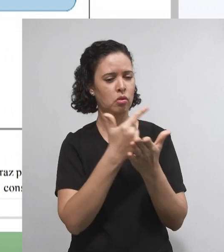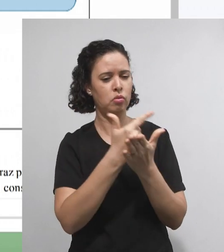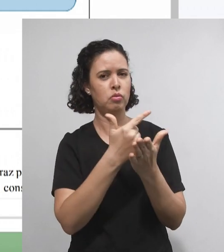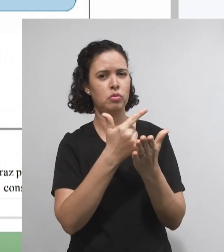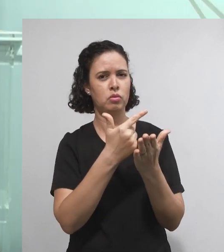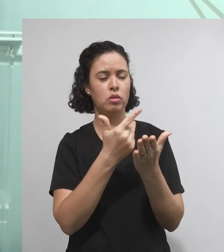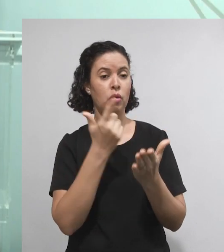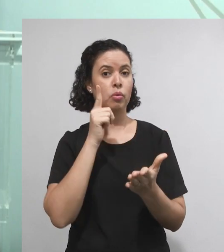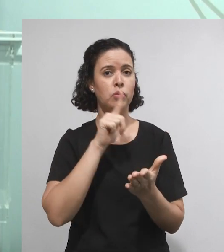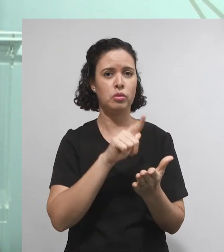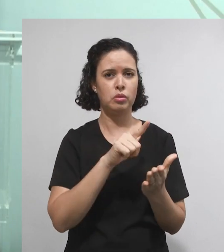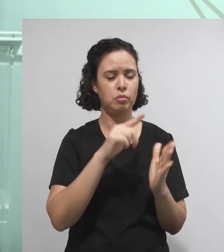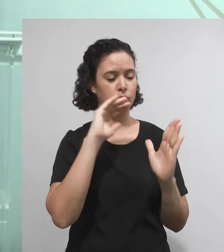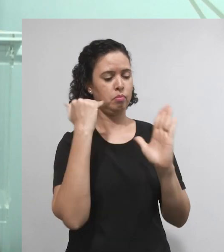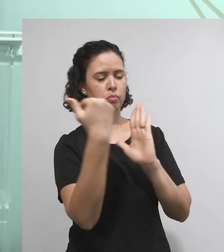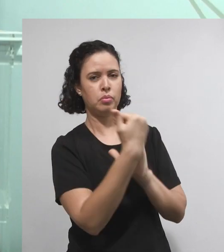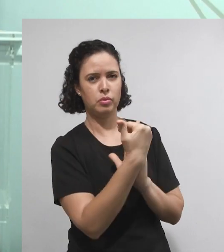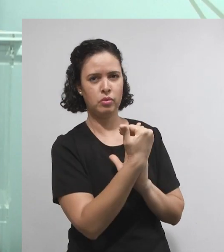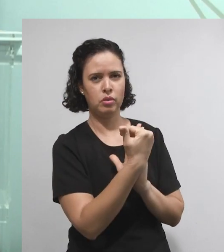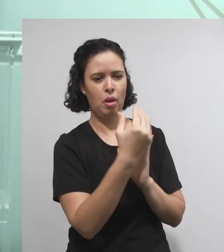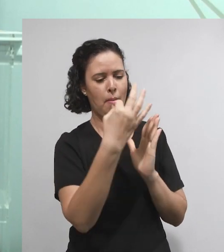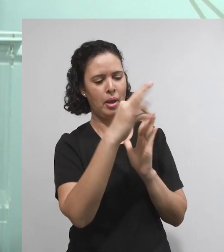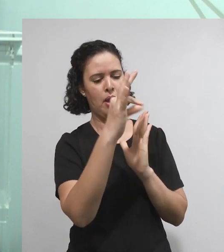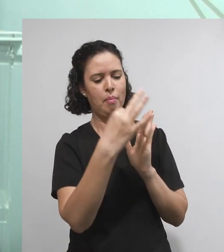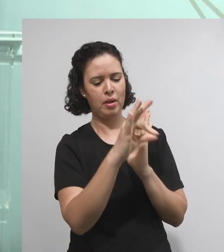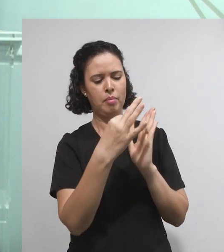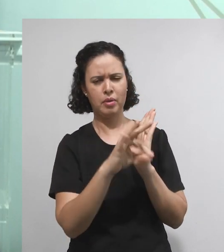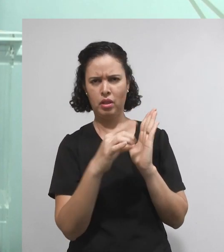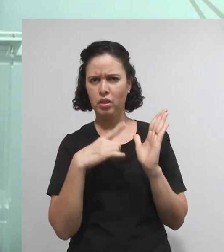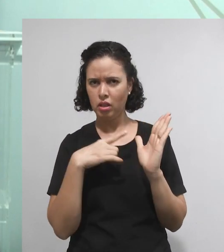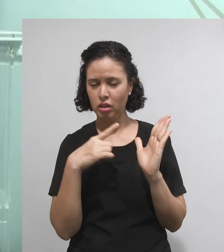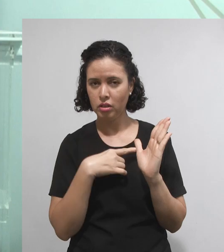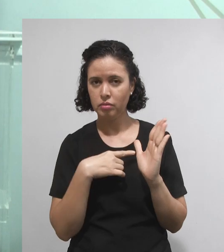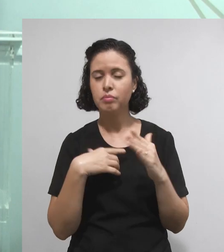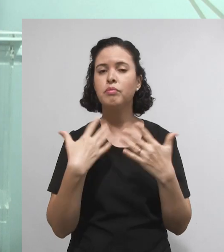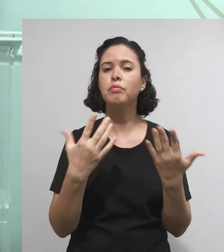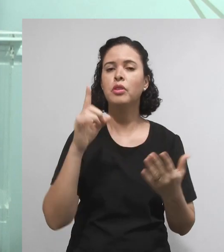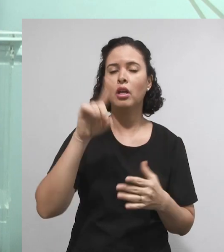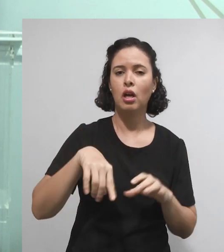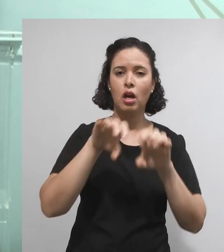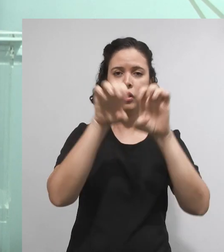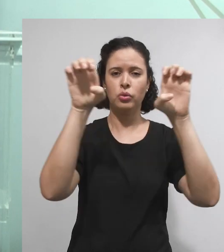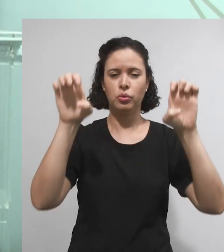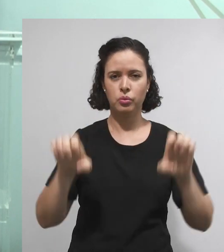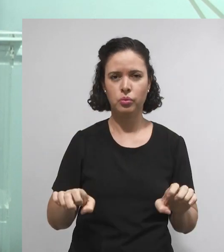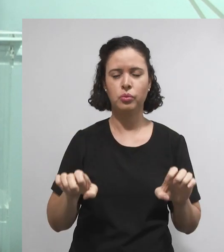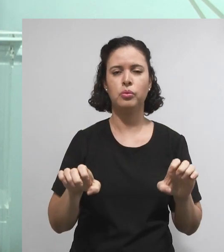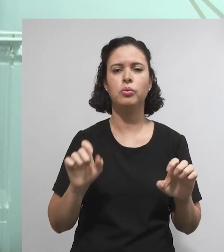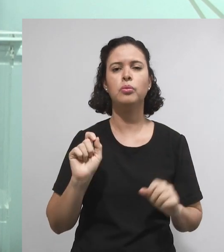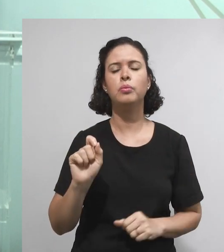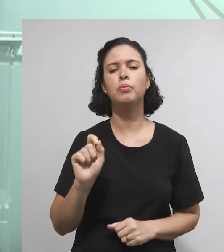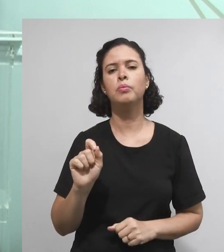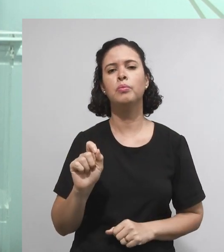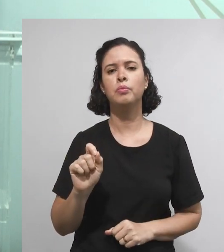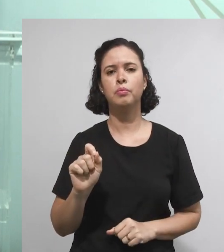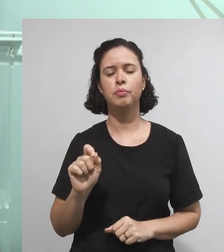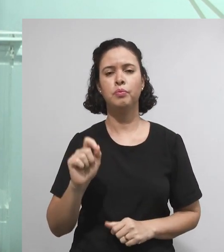guias, se ele está sendo cumprido, se ele está sendo realizado. Então, essa é a estrutura